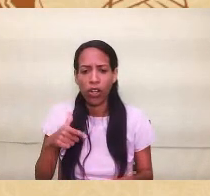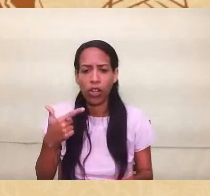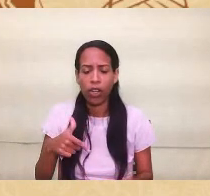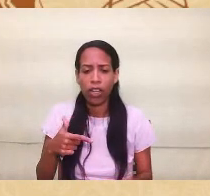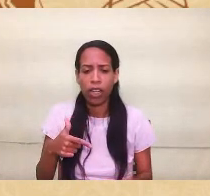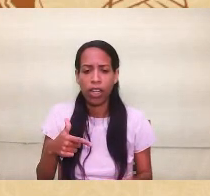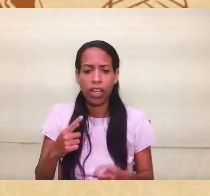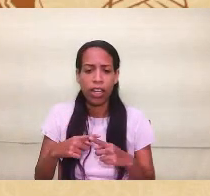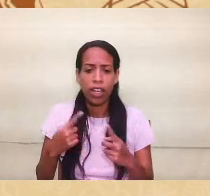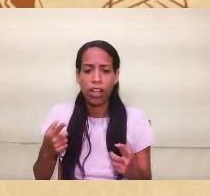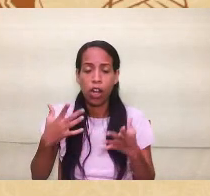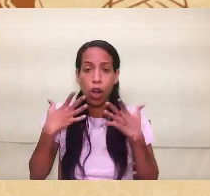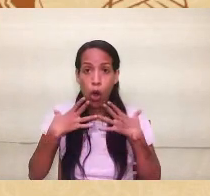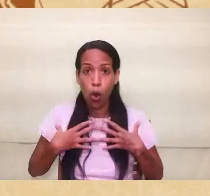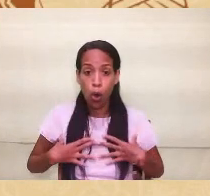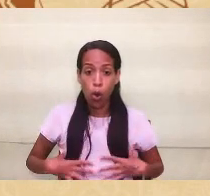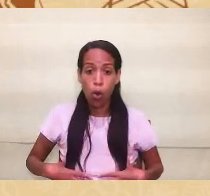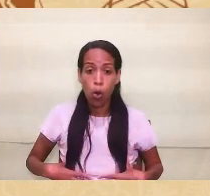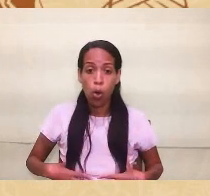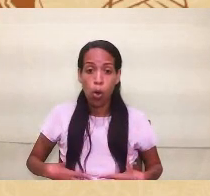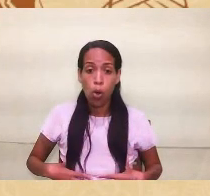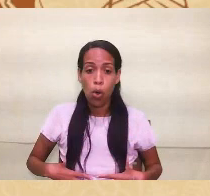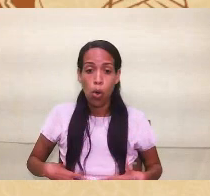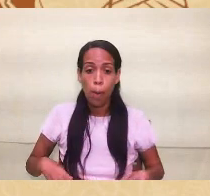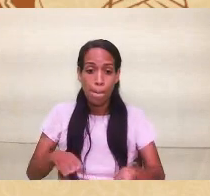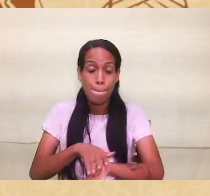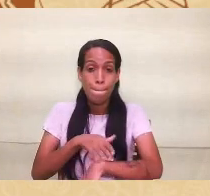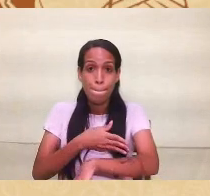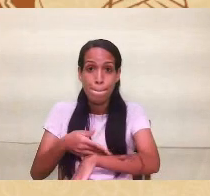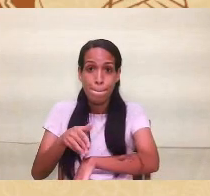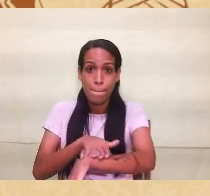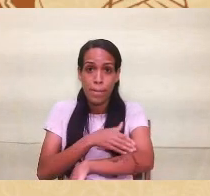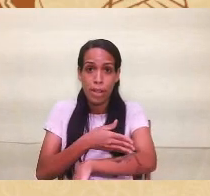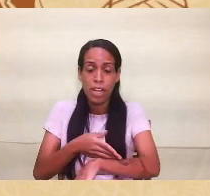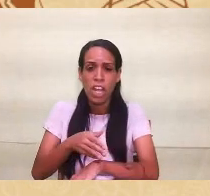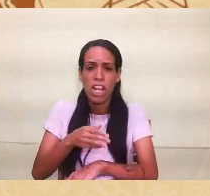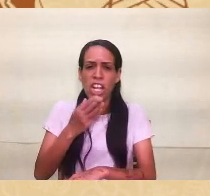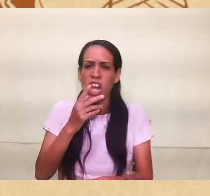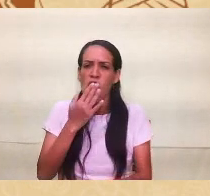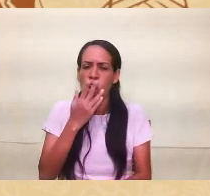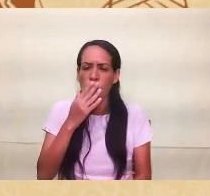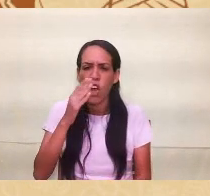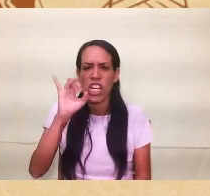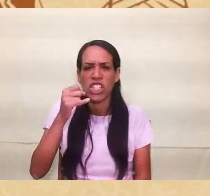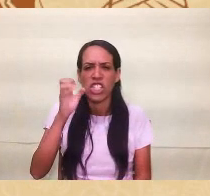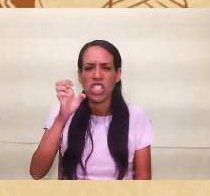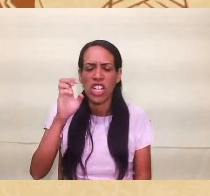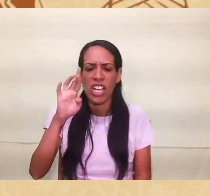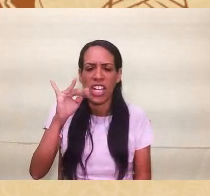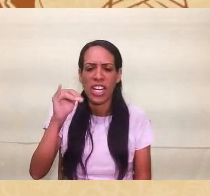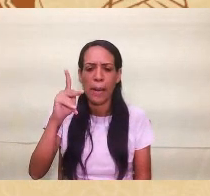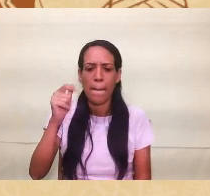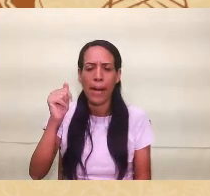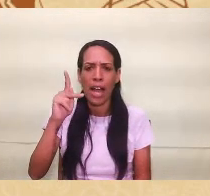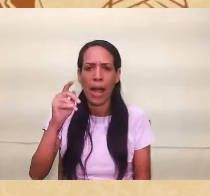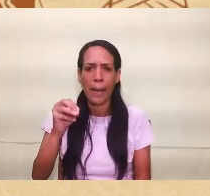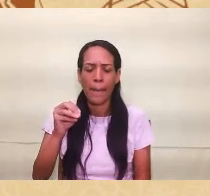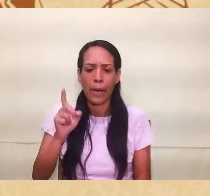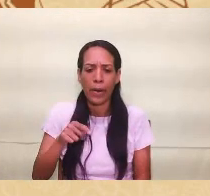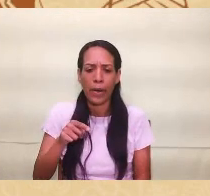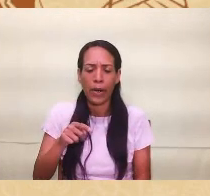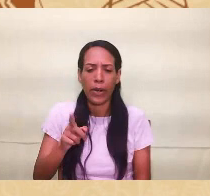Então, o meu corpo geralmente ele é pintado com a tinta de genipapo, a gente se pinta, né? Só que dessa vez não está